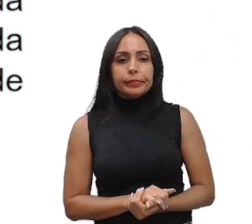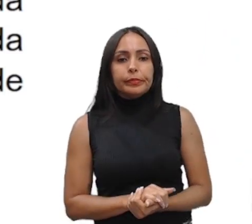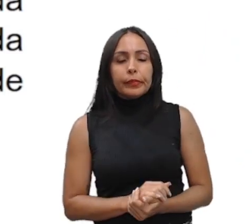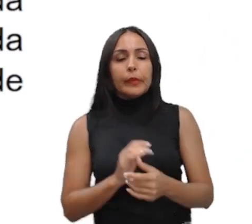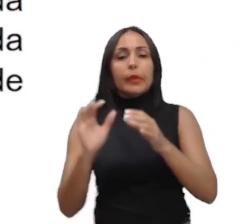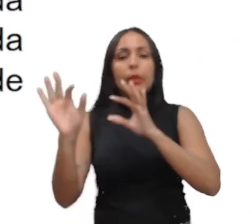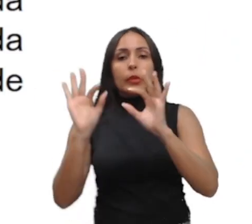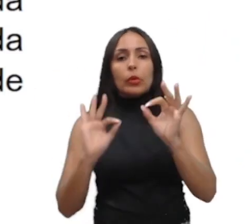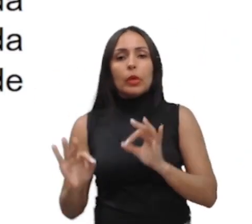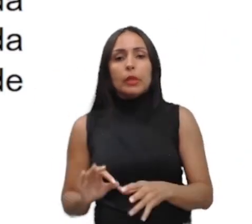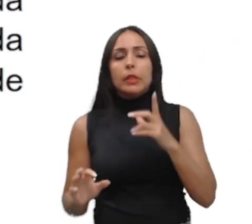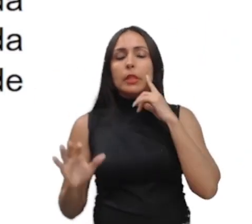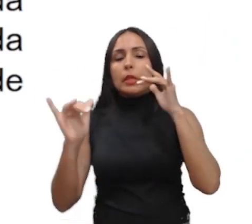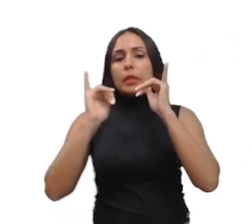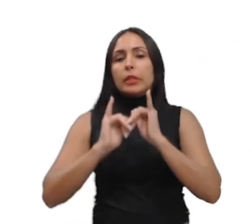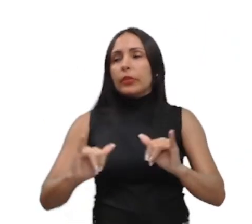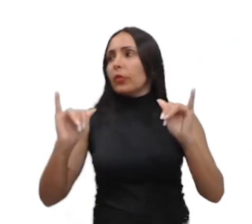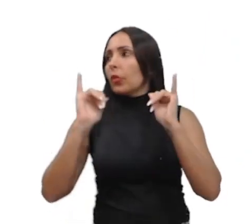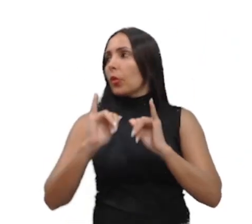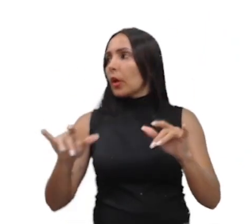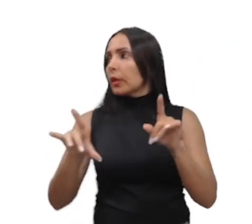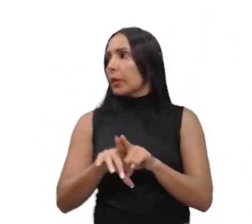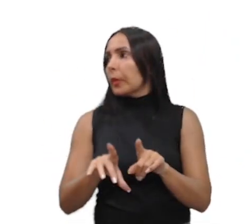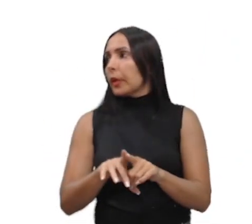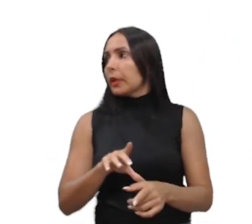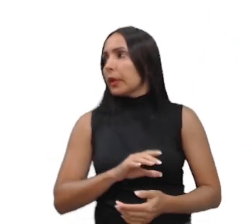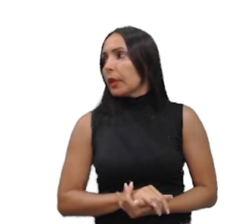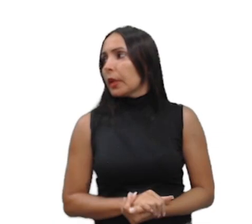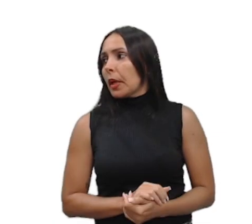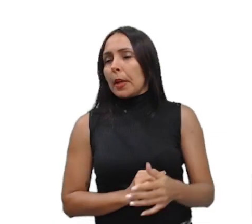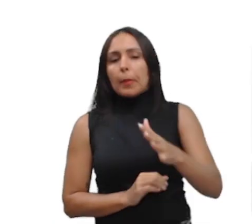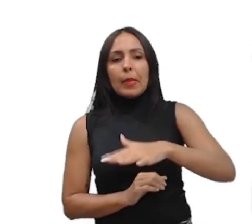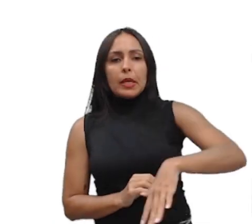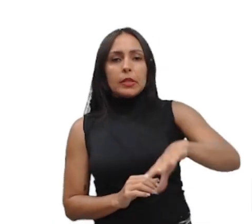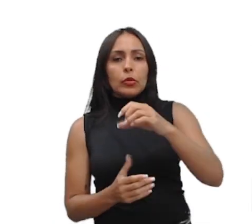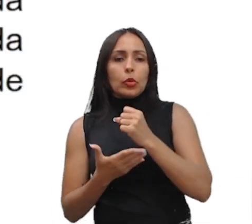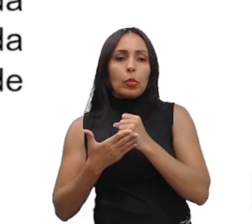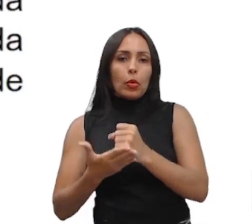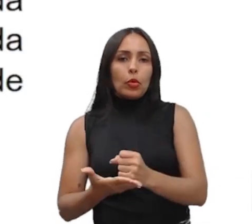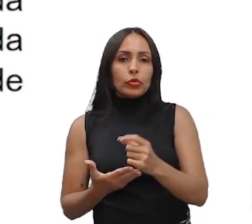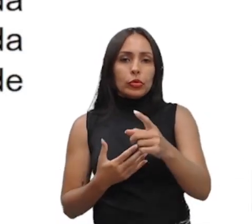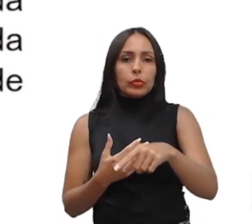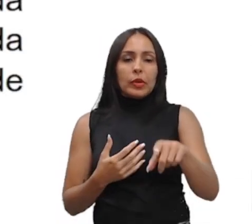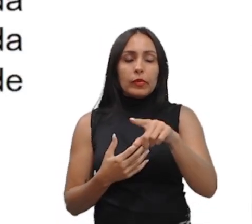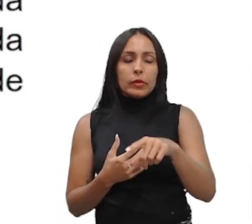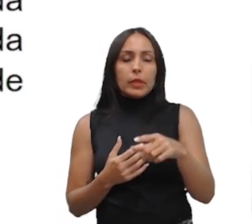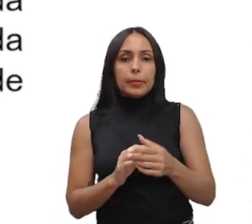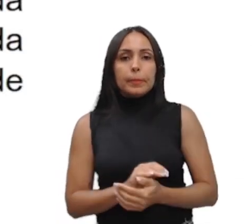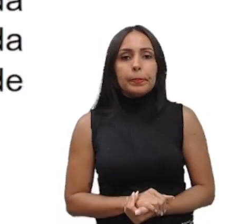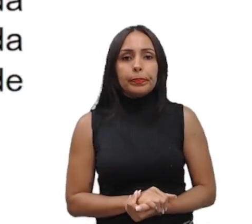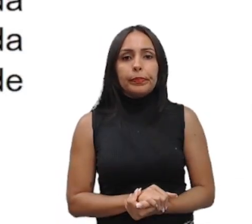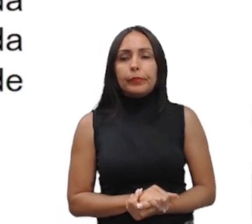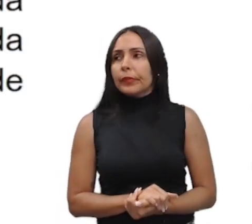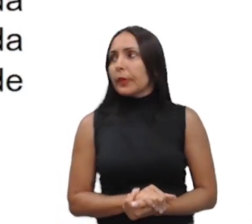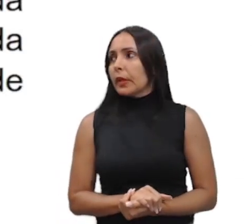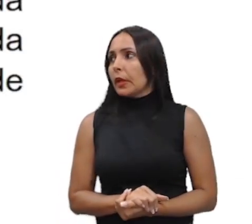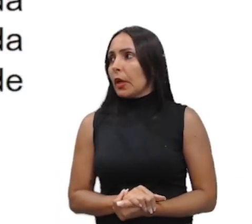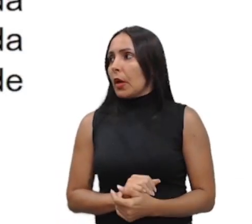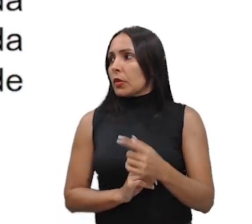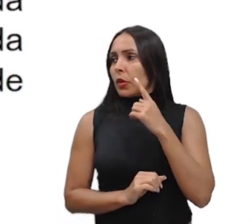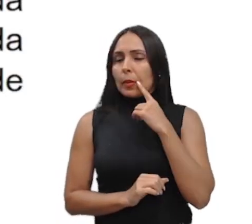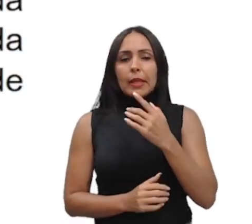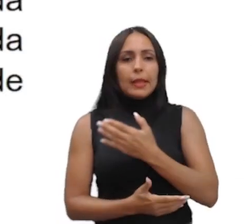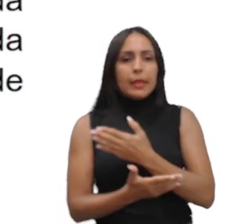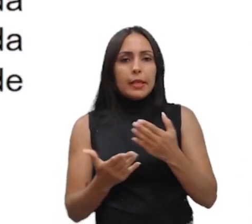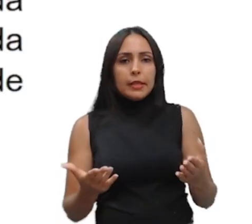e divulga as ações da Secretaria de Cultura. Mas eu te trago para aqui, aliás, para cá, sobre a lei de incentivo